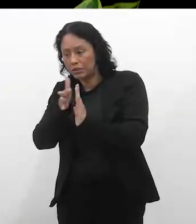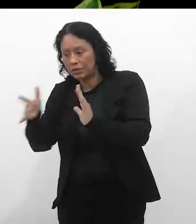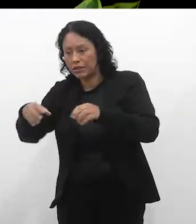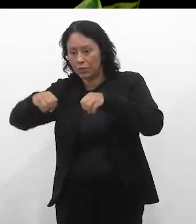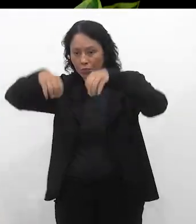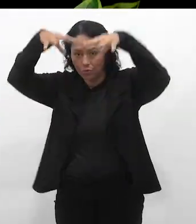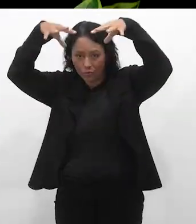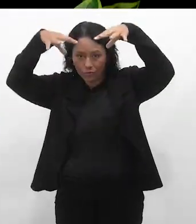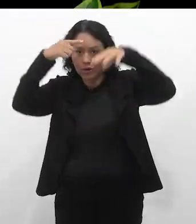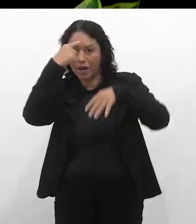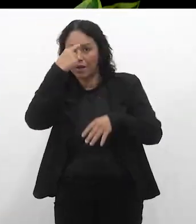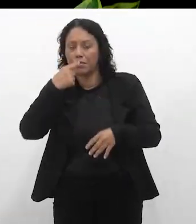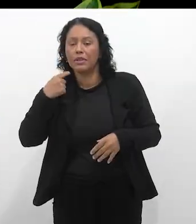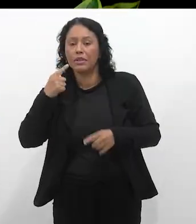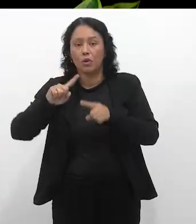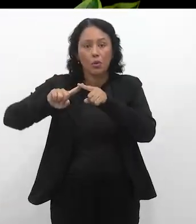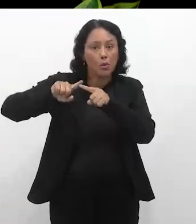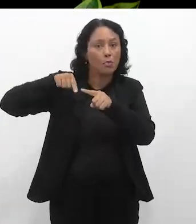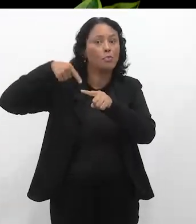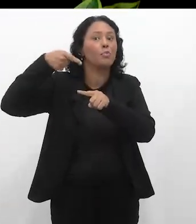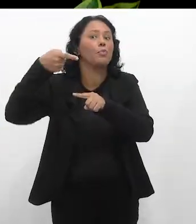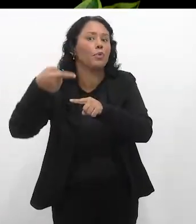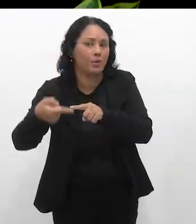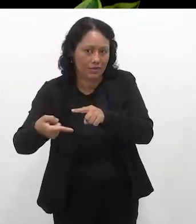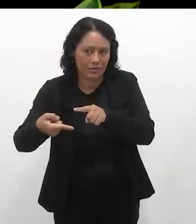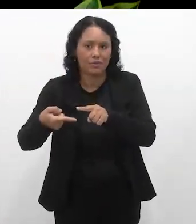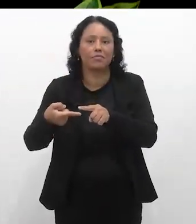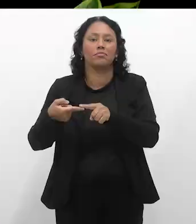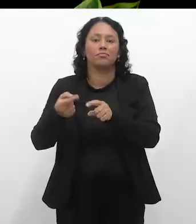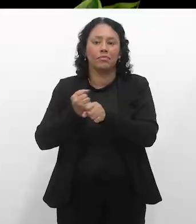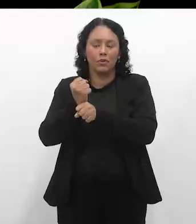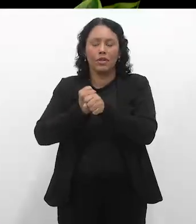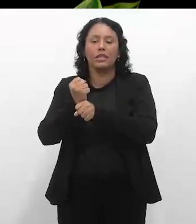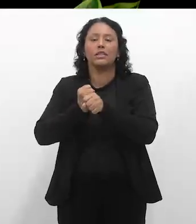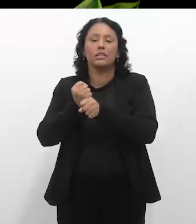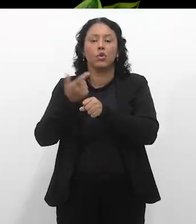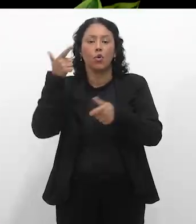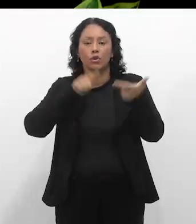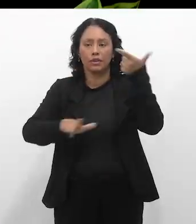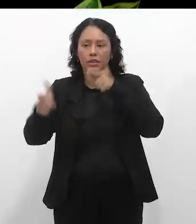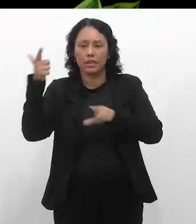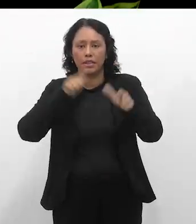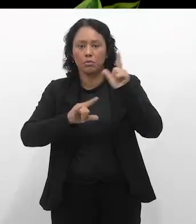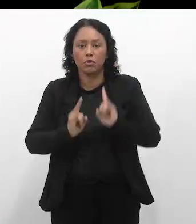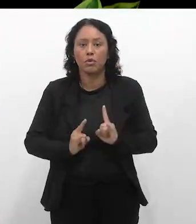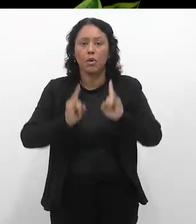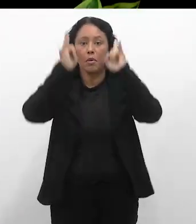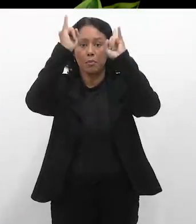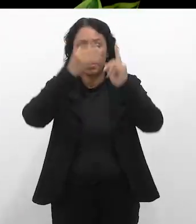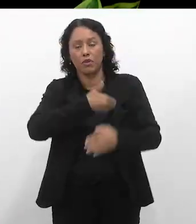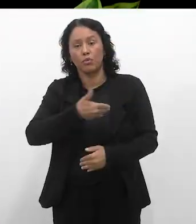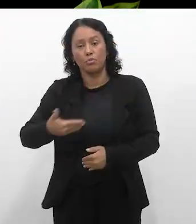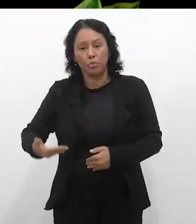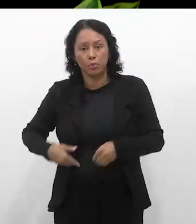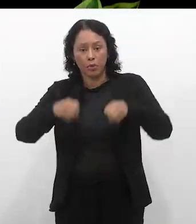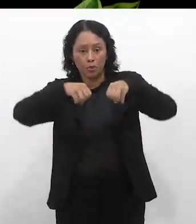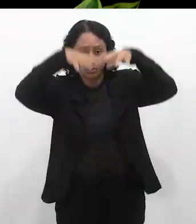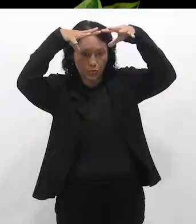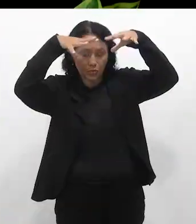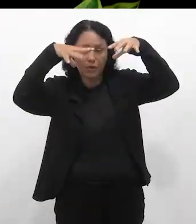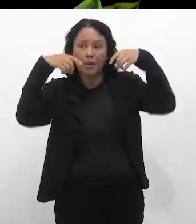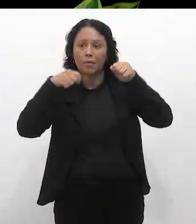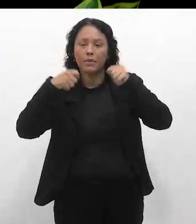no próximo ano a gente consegue iluminar mais prédios públicos, né? Porque assim, a gente precisa